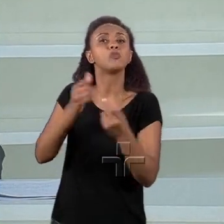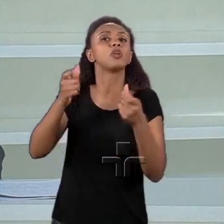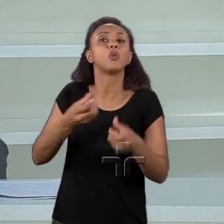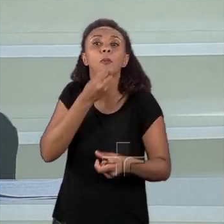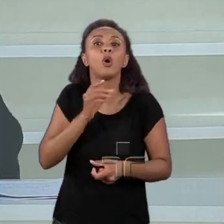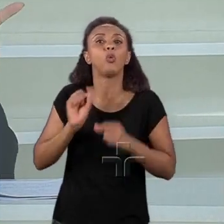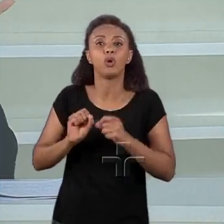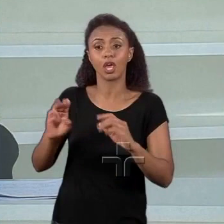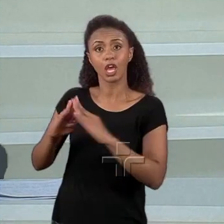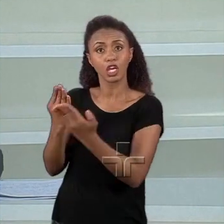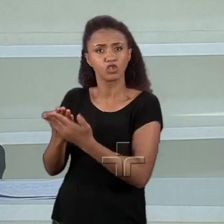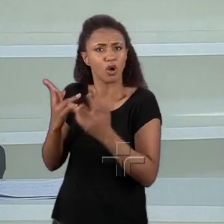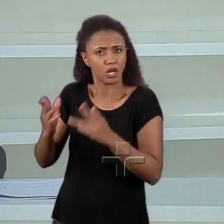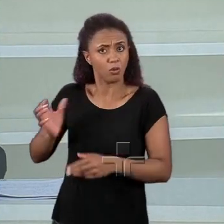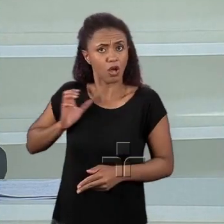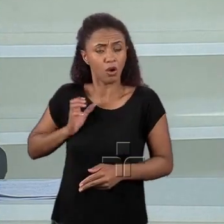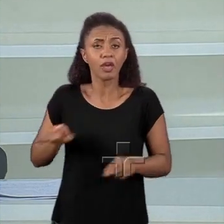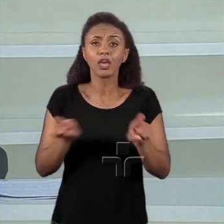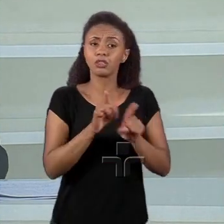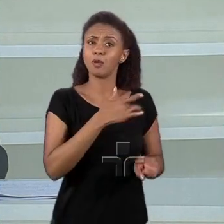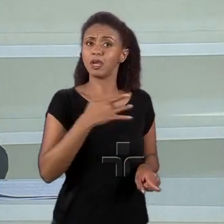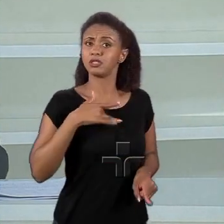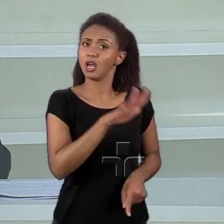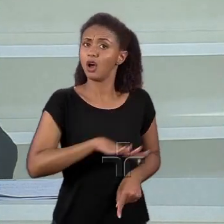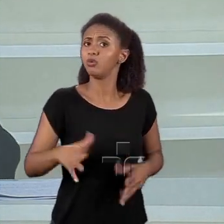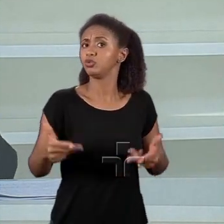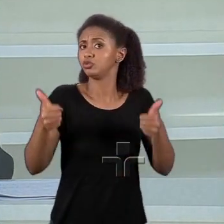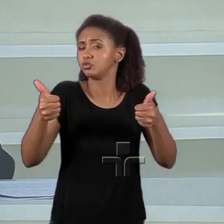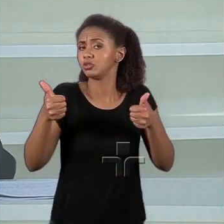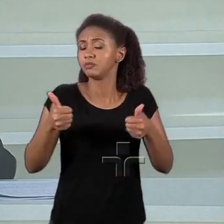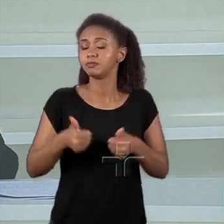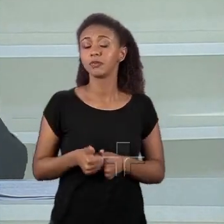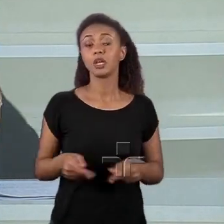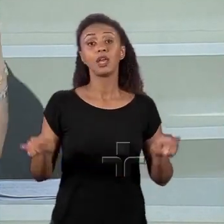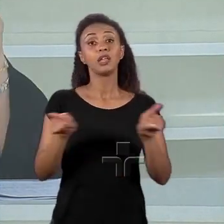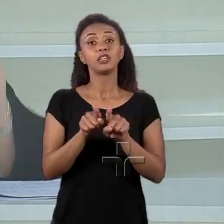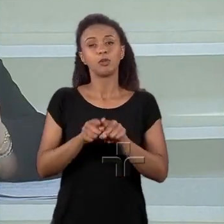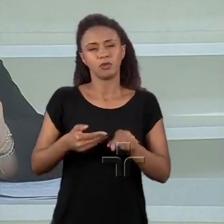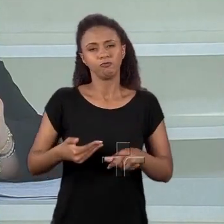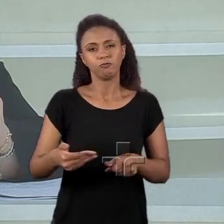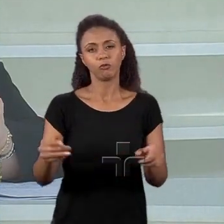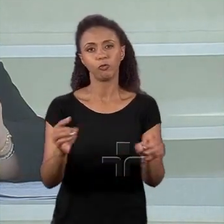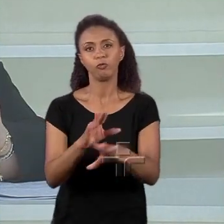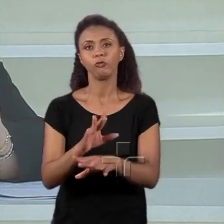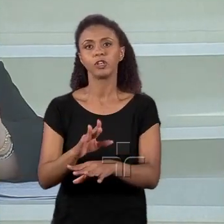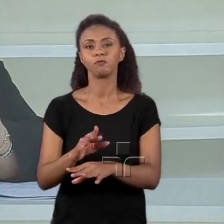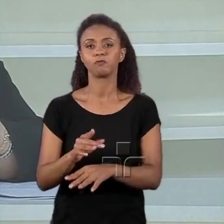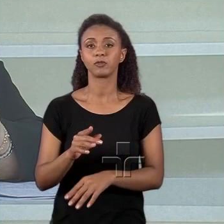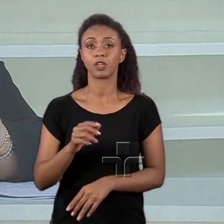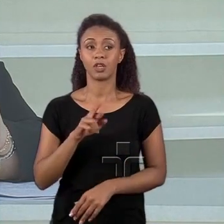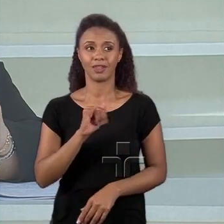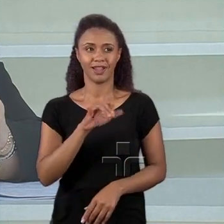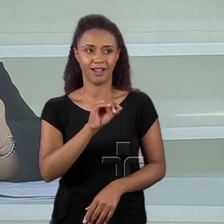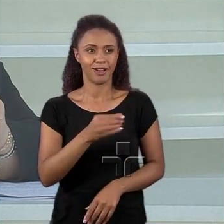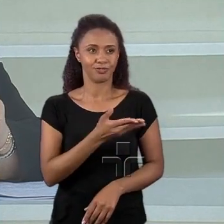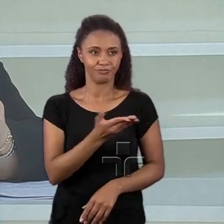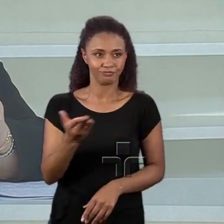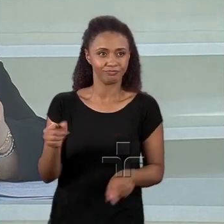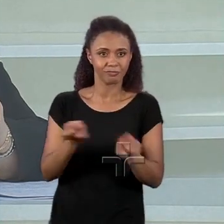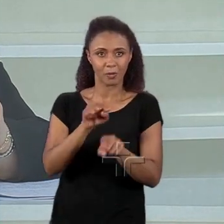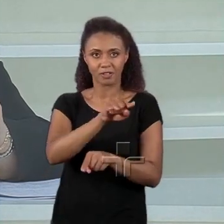como filho de rico, e também na saúde. E por último, quero dizer, Ricardo, e a todos os